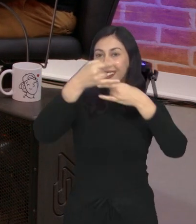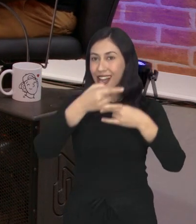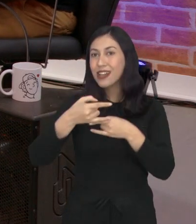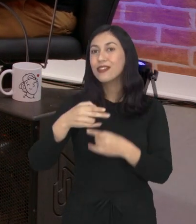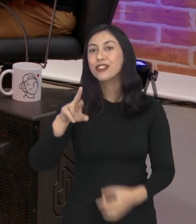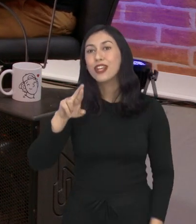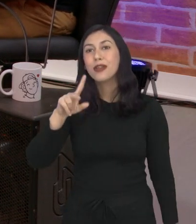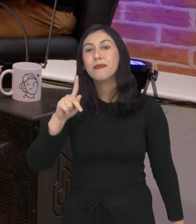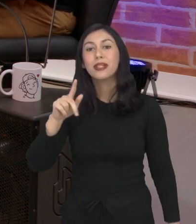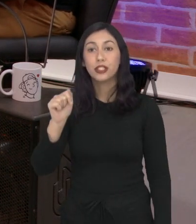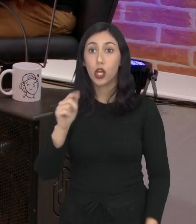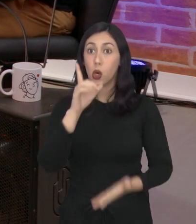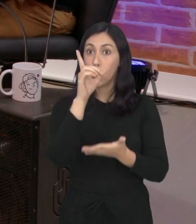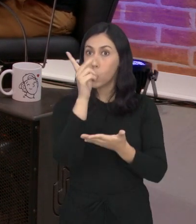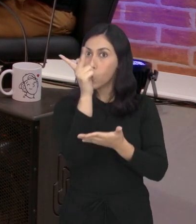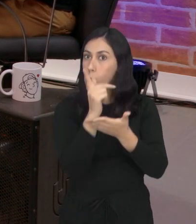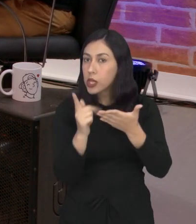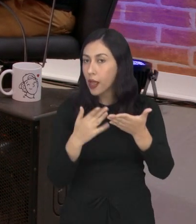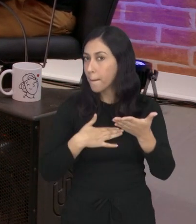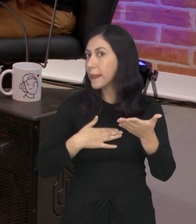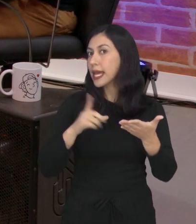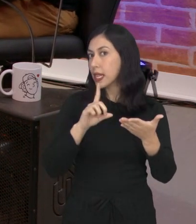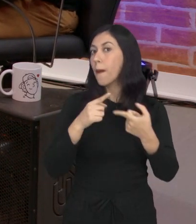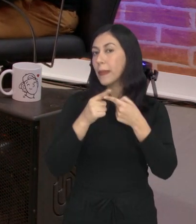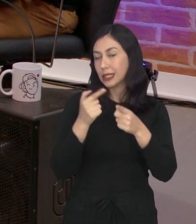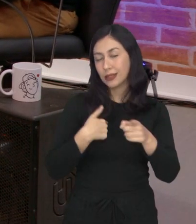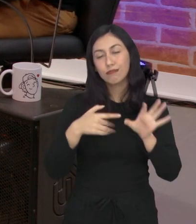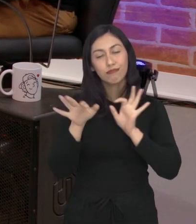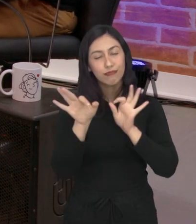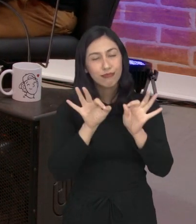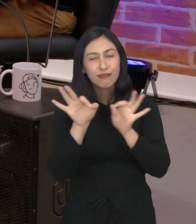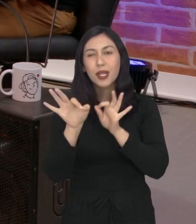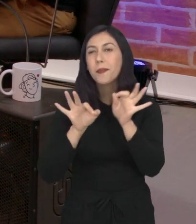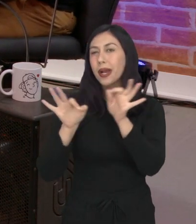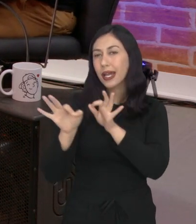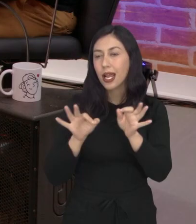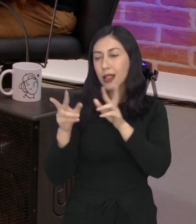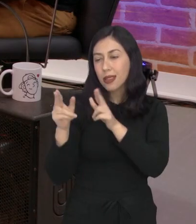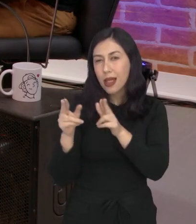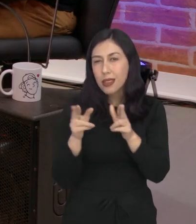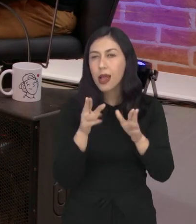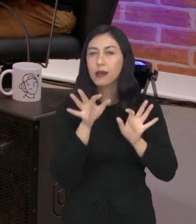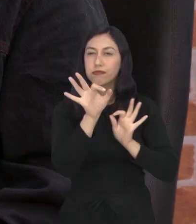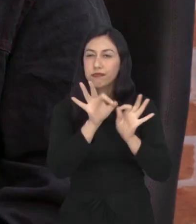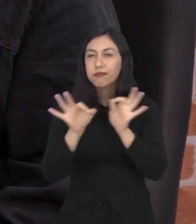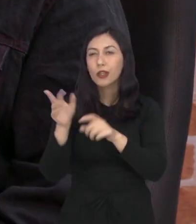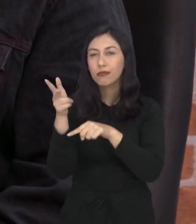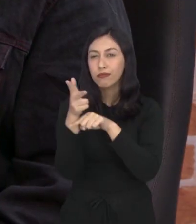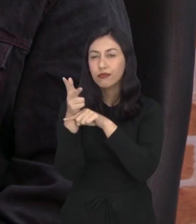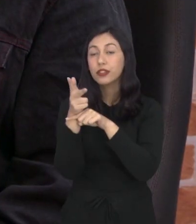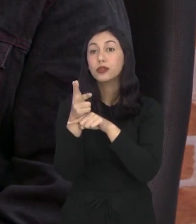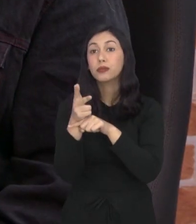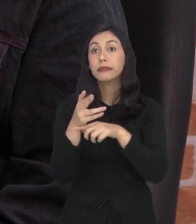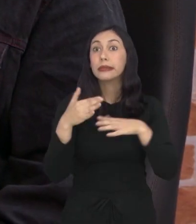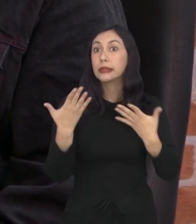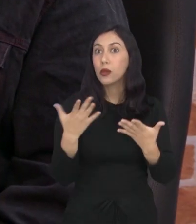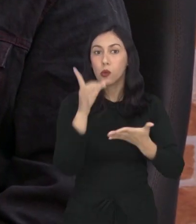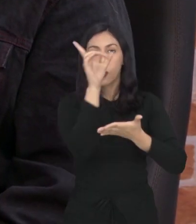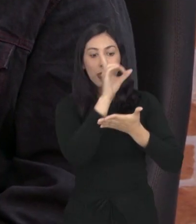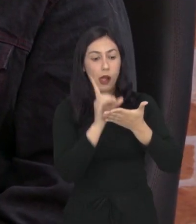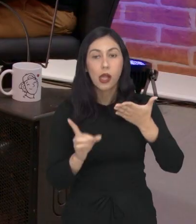que assim, esse trabalho, o desenho não é meu, mas essa produção é minha, e a edição do vídeo também. Então, tudo isso vem dessa questão assim,